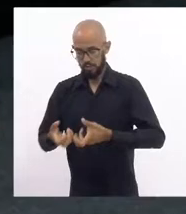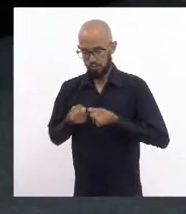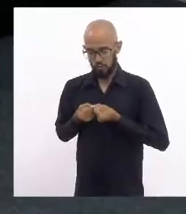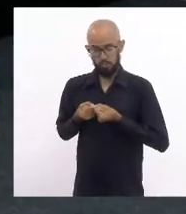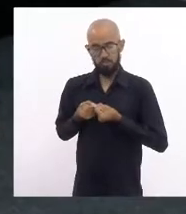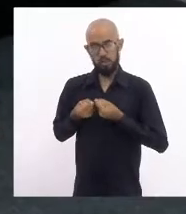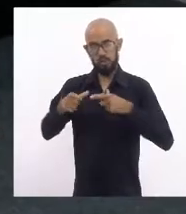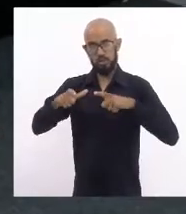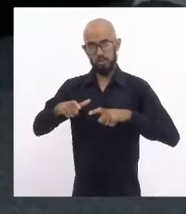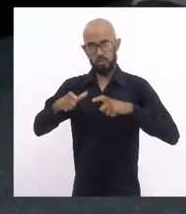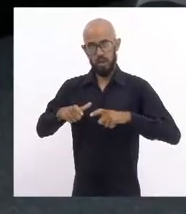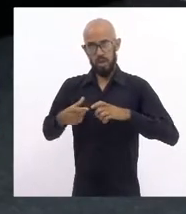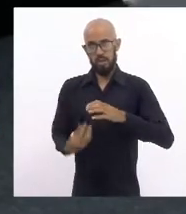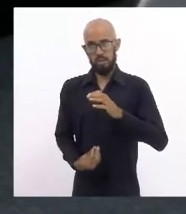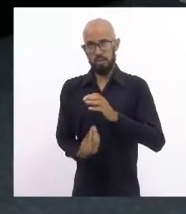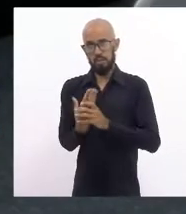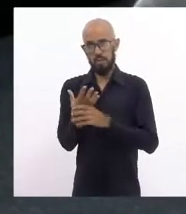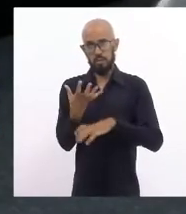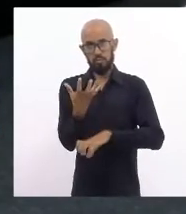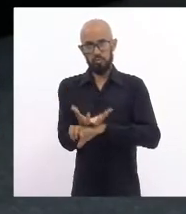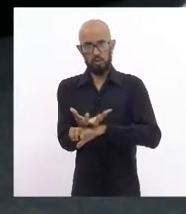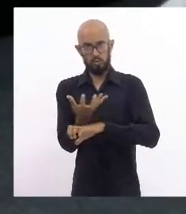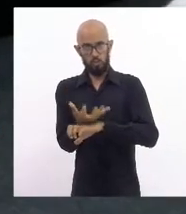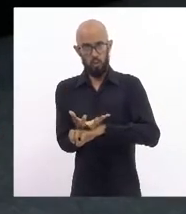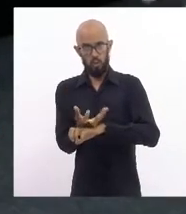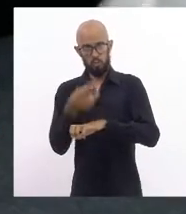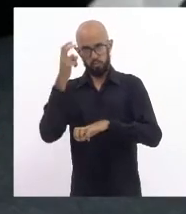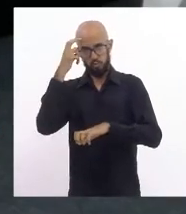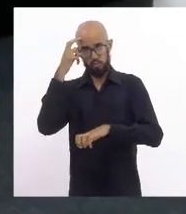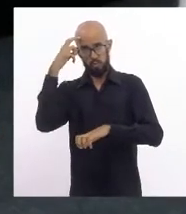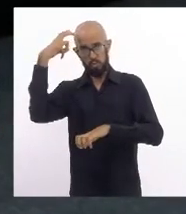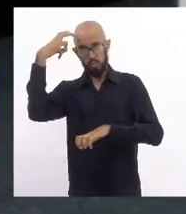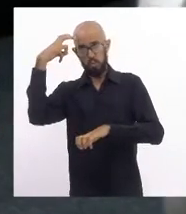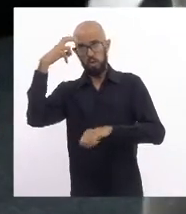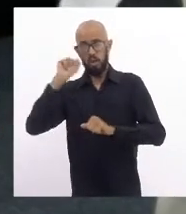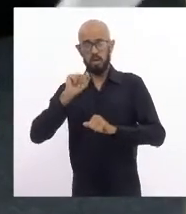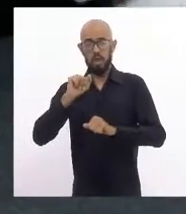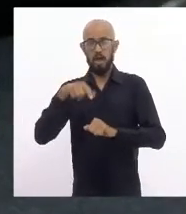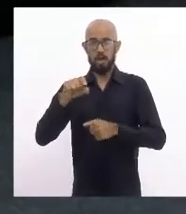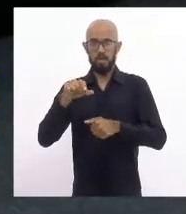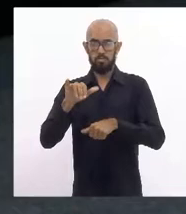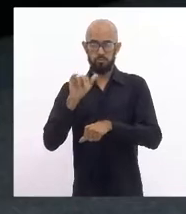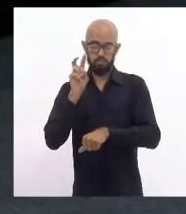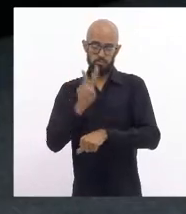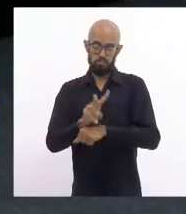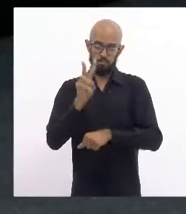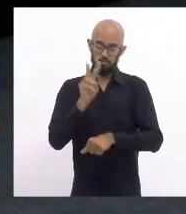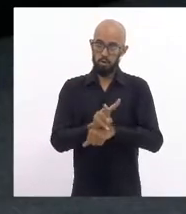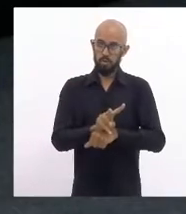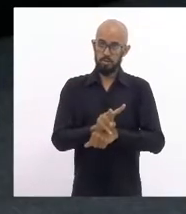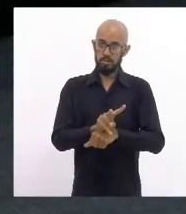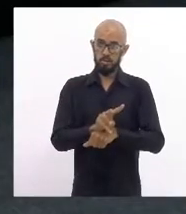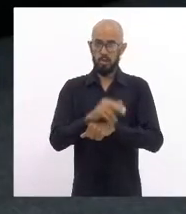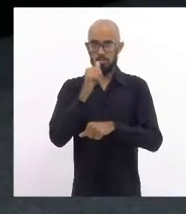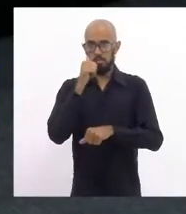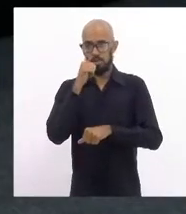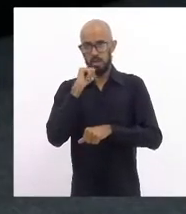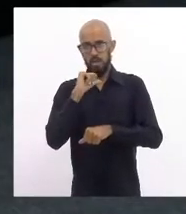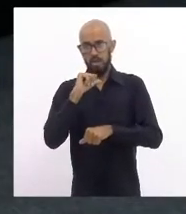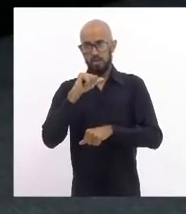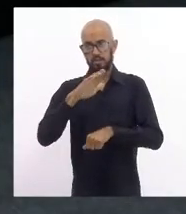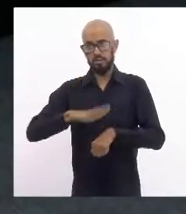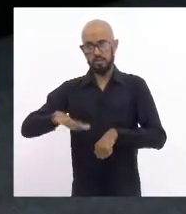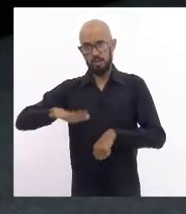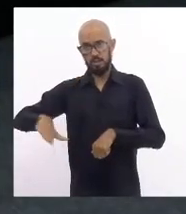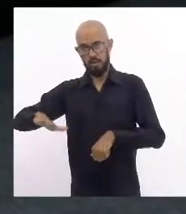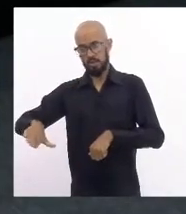criaria um grande centro cultural, criaria um grande equipamento de proteção a mulheres, às crianças